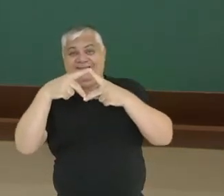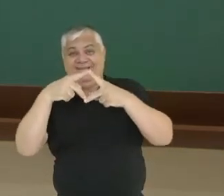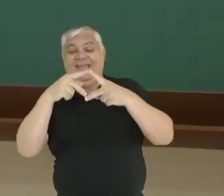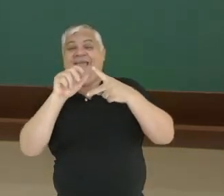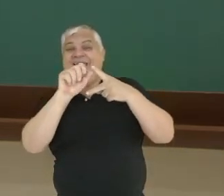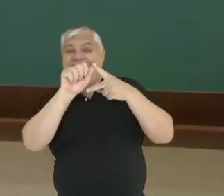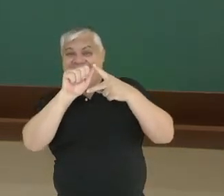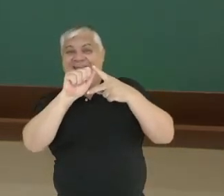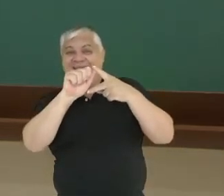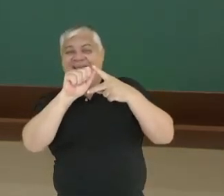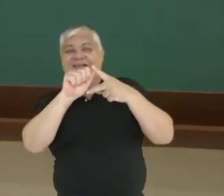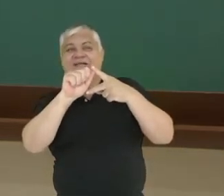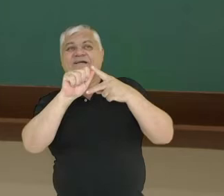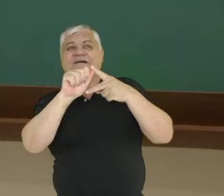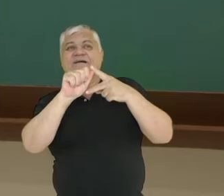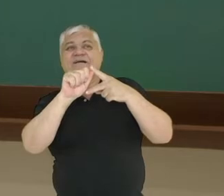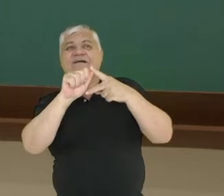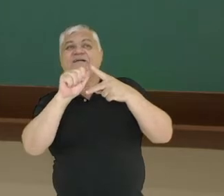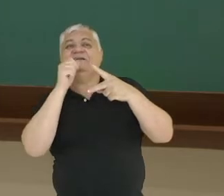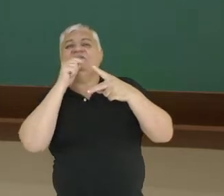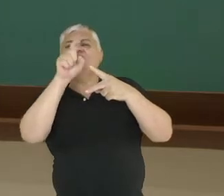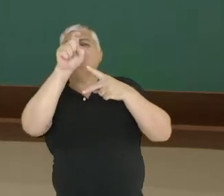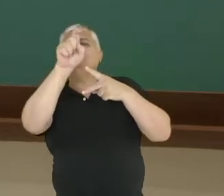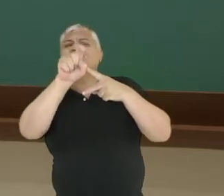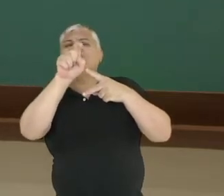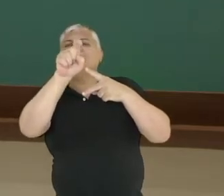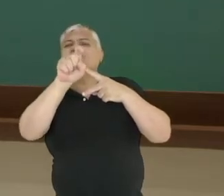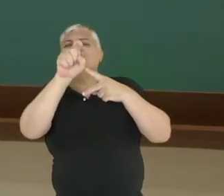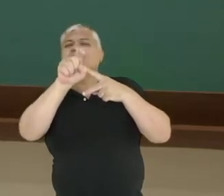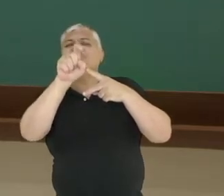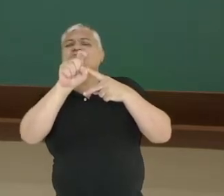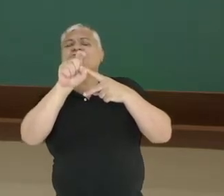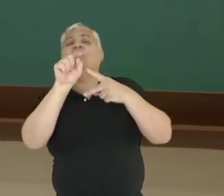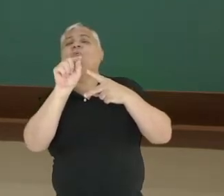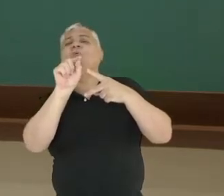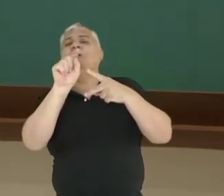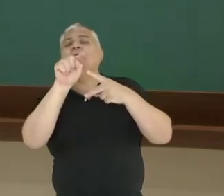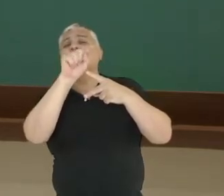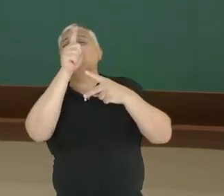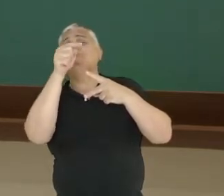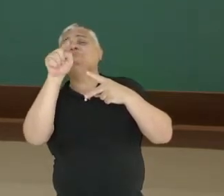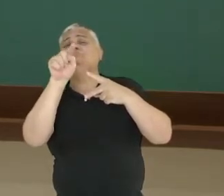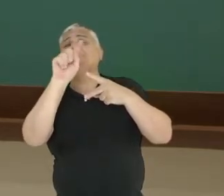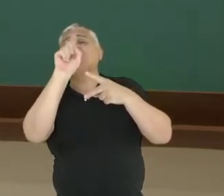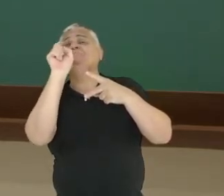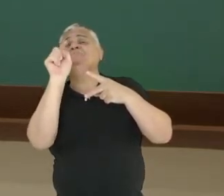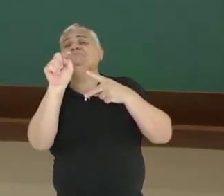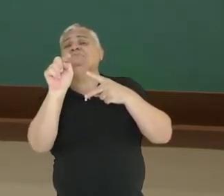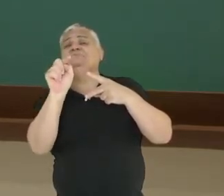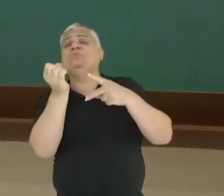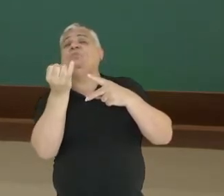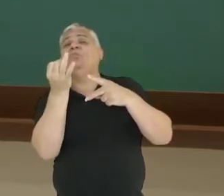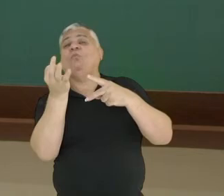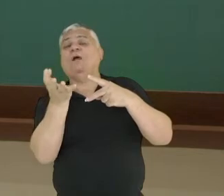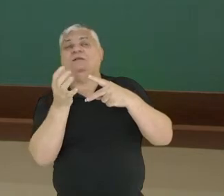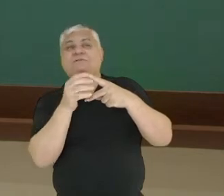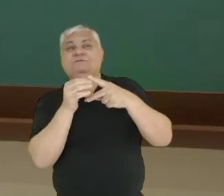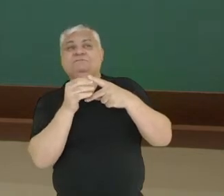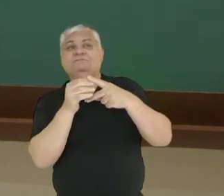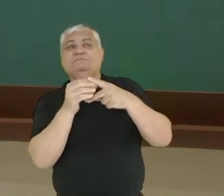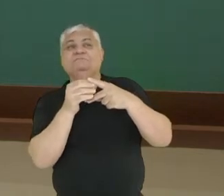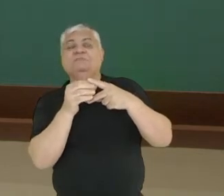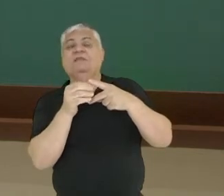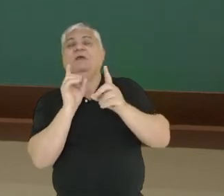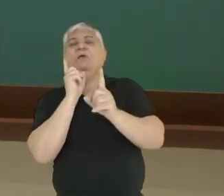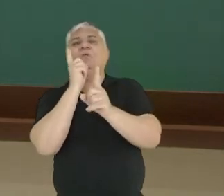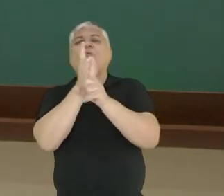aqui um ângulo interno. O meu X com o chapéuzinho, ele representa o ângulo externo. Ele está pedindo